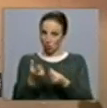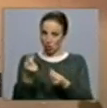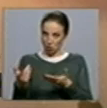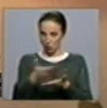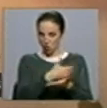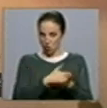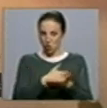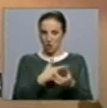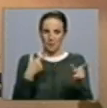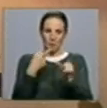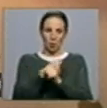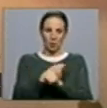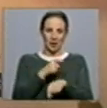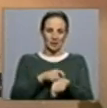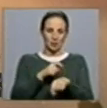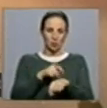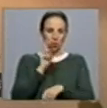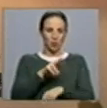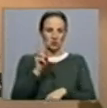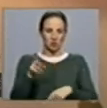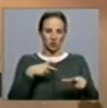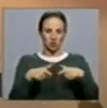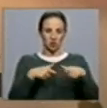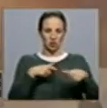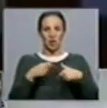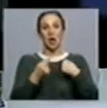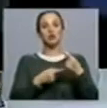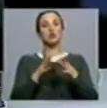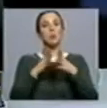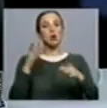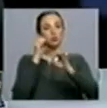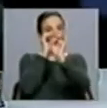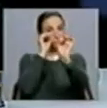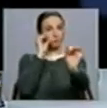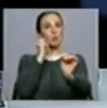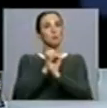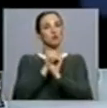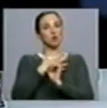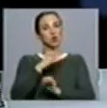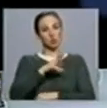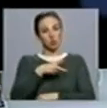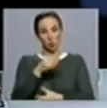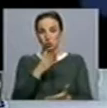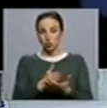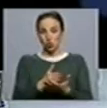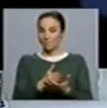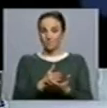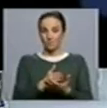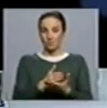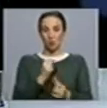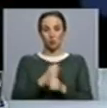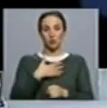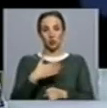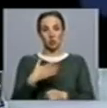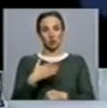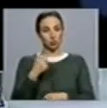para comprar tempo de observação desta estrela em alguns dos maiores telescópios profissionais do mundo. Mas não só, chamou também os astrónomos amadores e